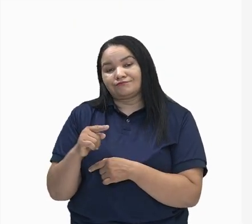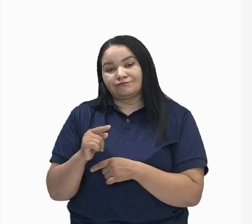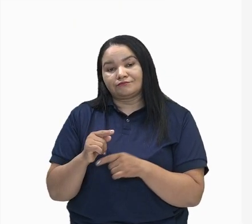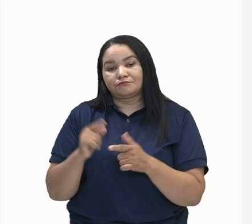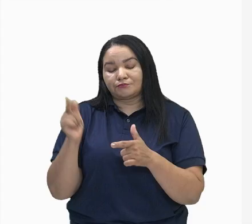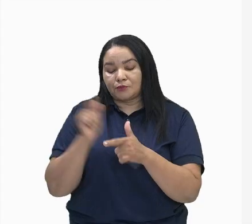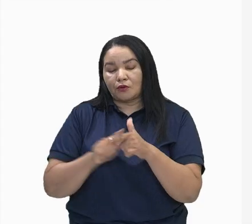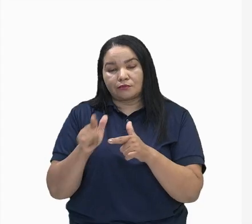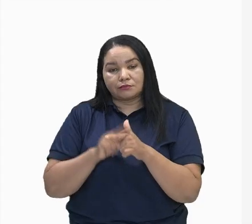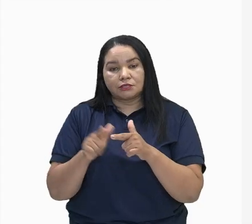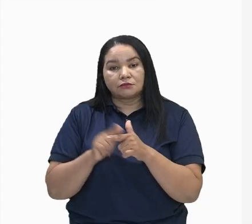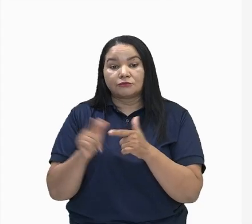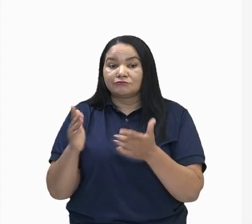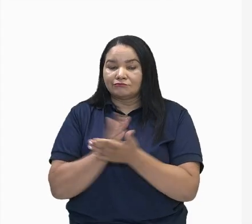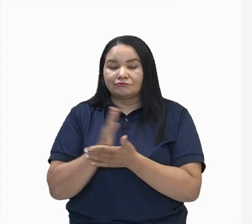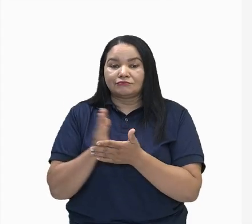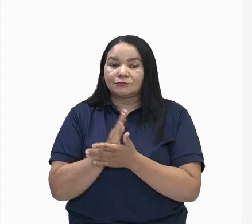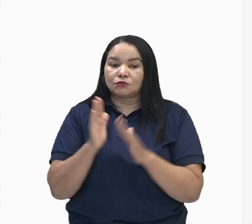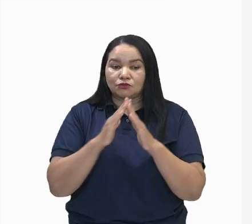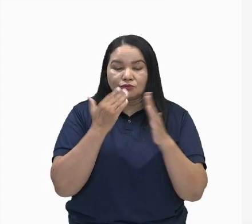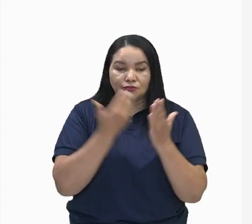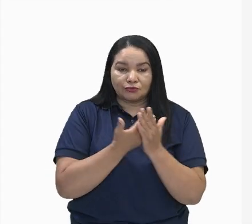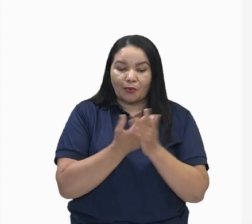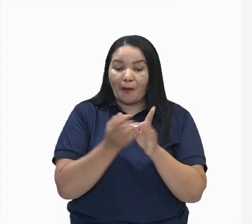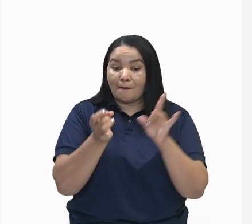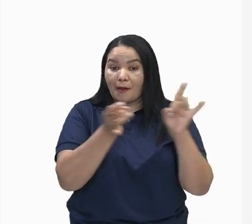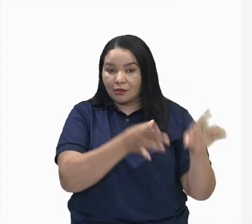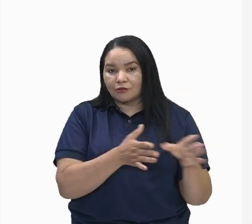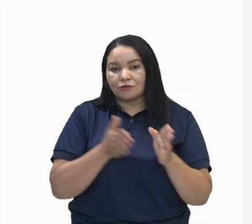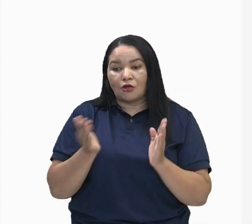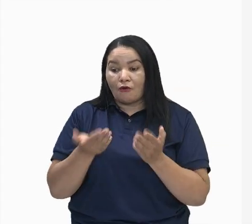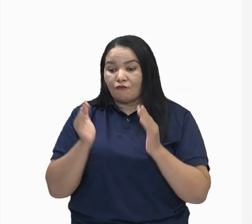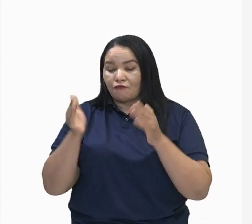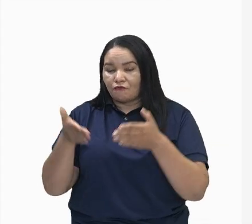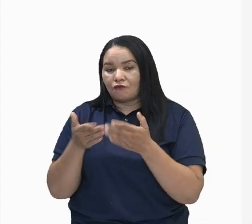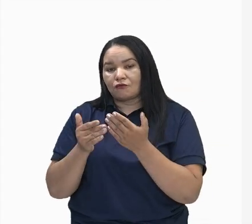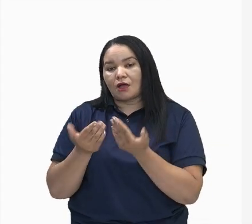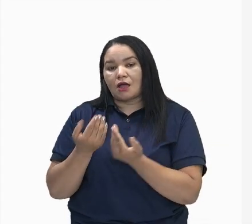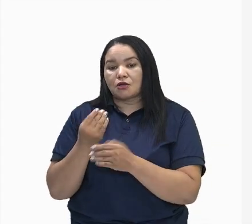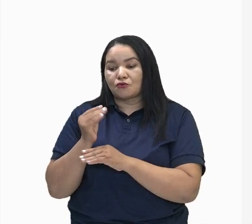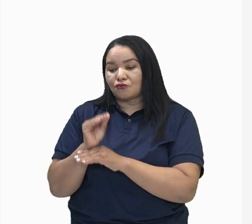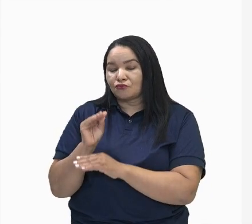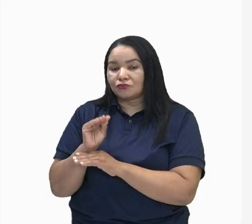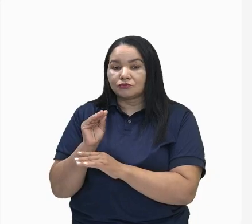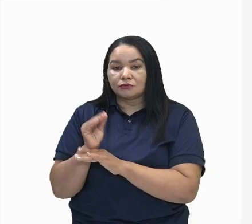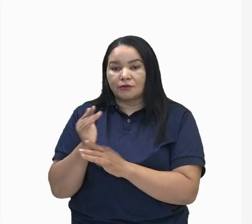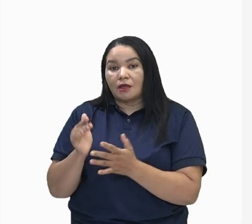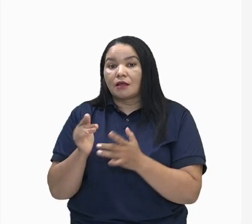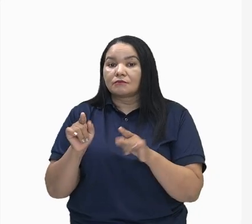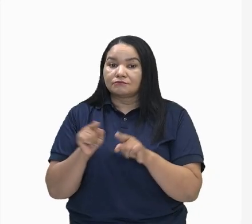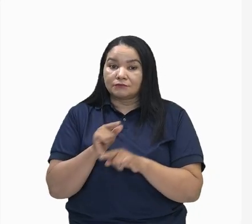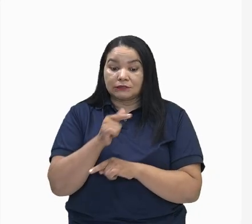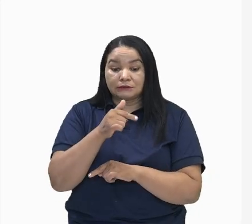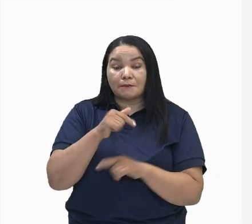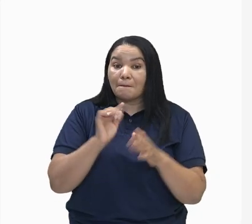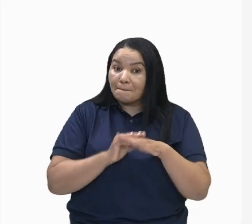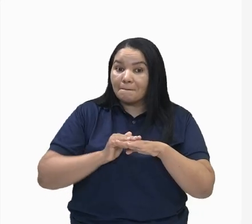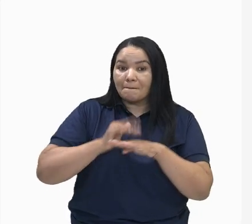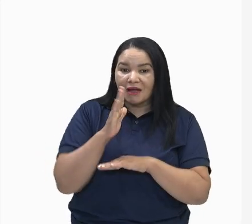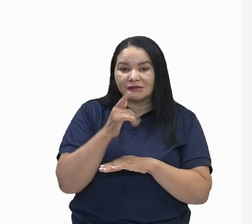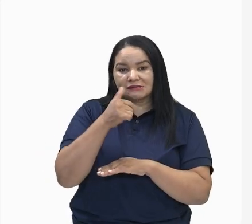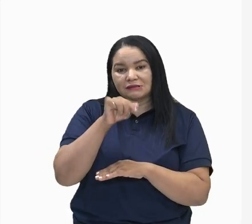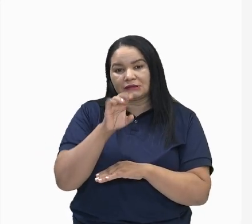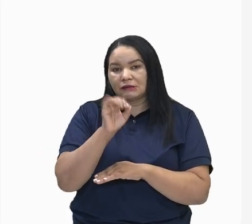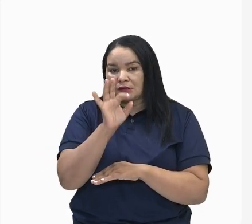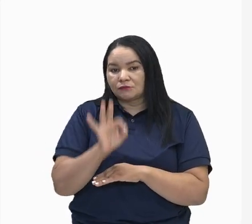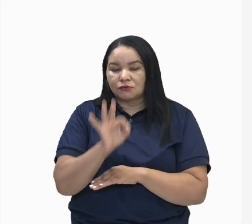ocorre abandono escolar, e ele vai estar presente ali em mais de 70% das adolescentes, né? Então, é algo ali que